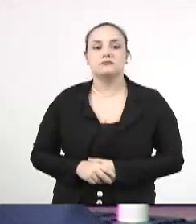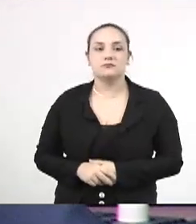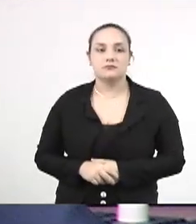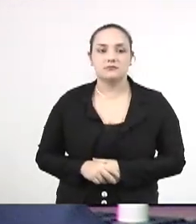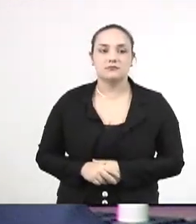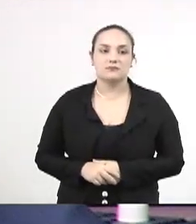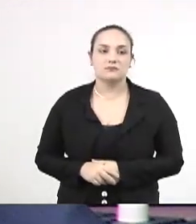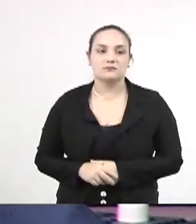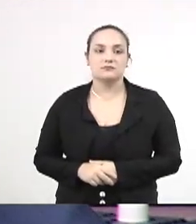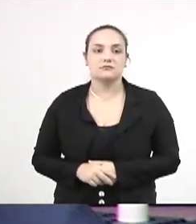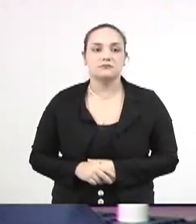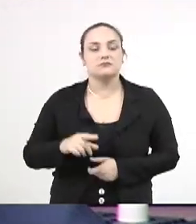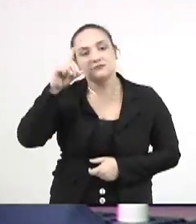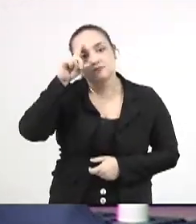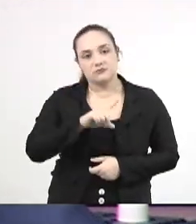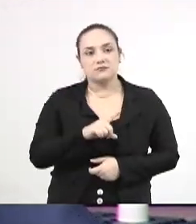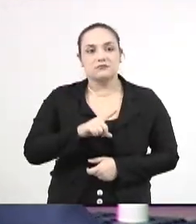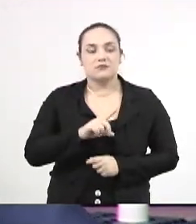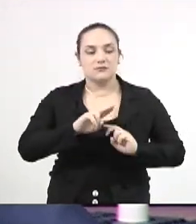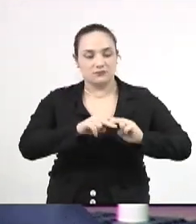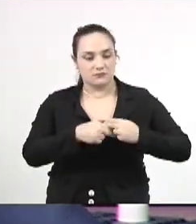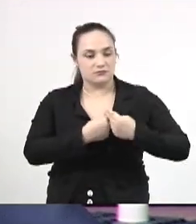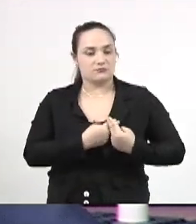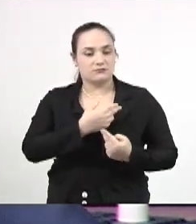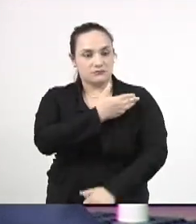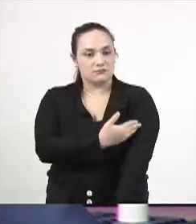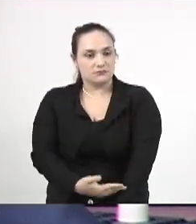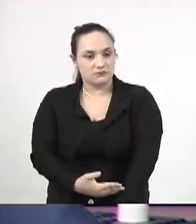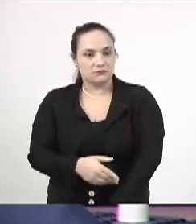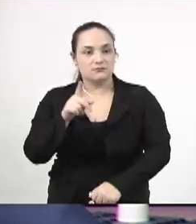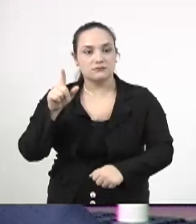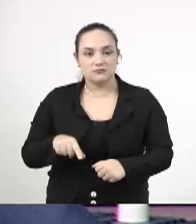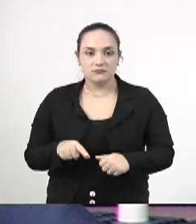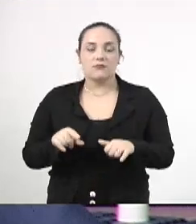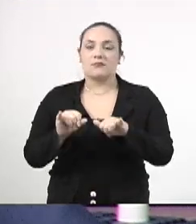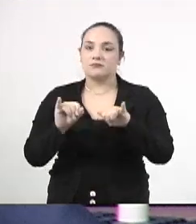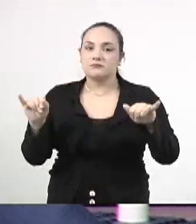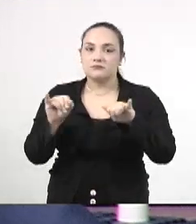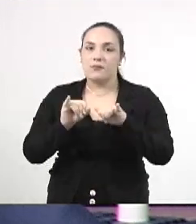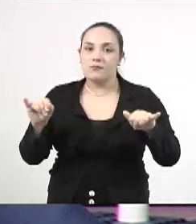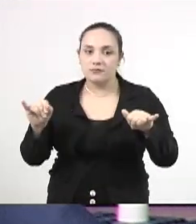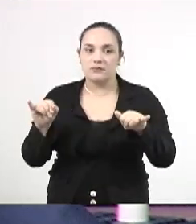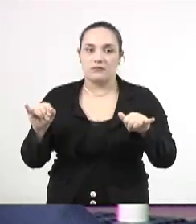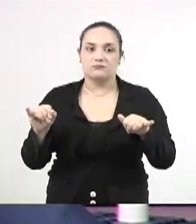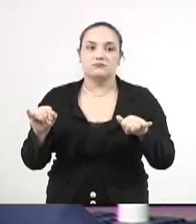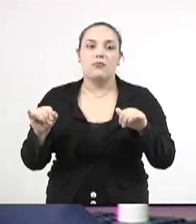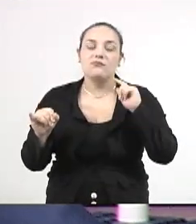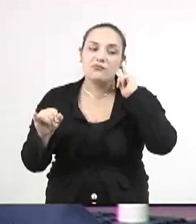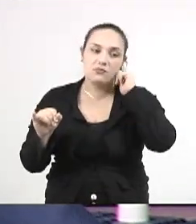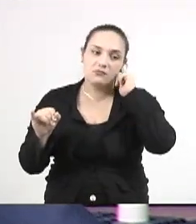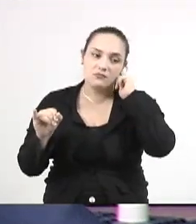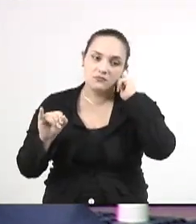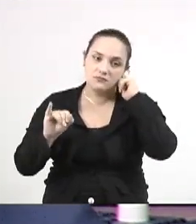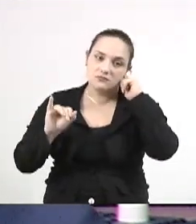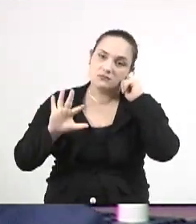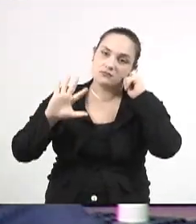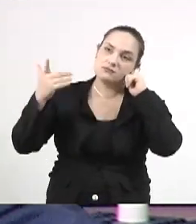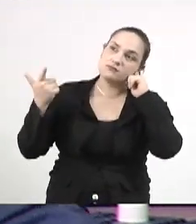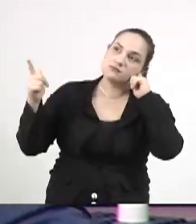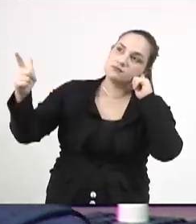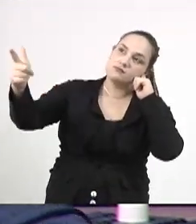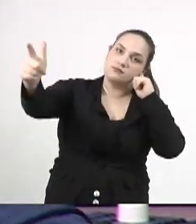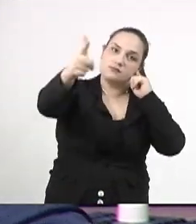Dia do Laço Branco, que é uma campanha que se realiza também em vários outros